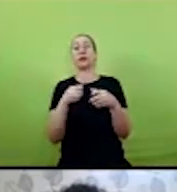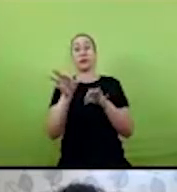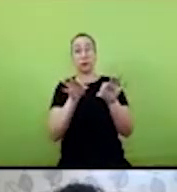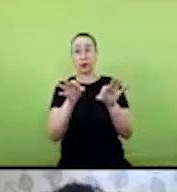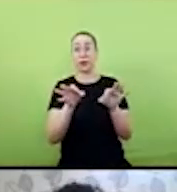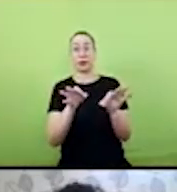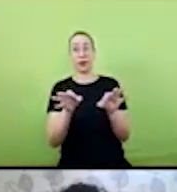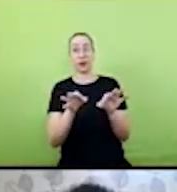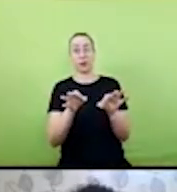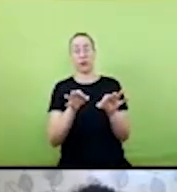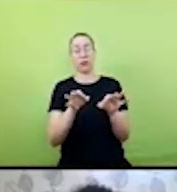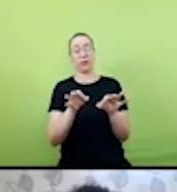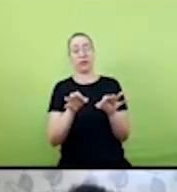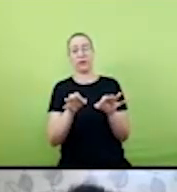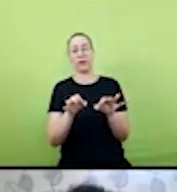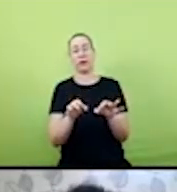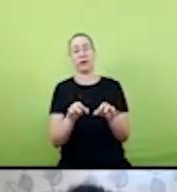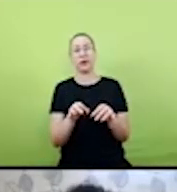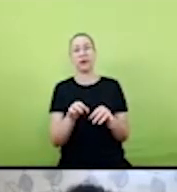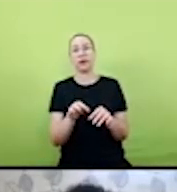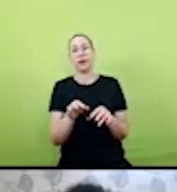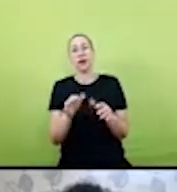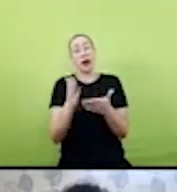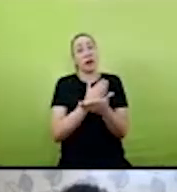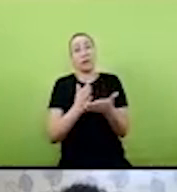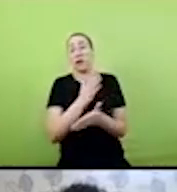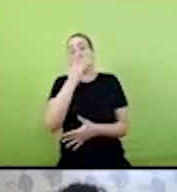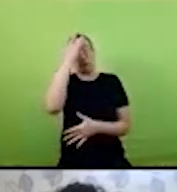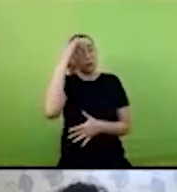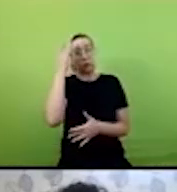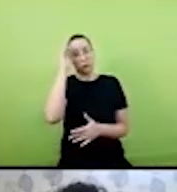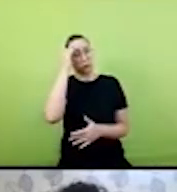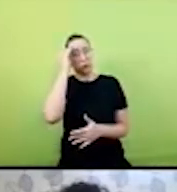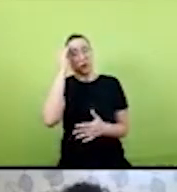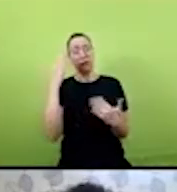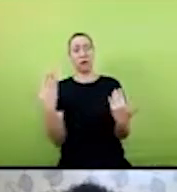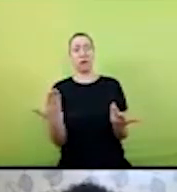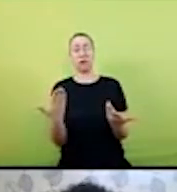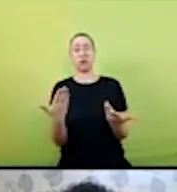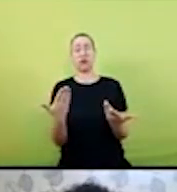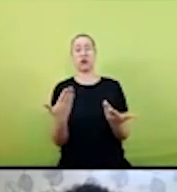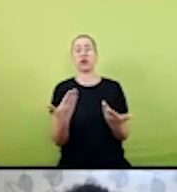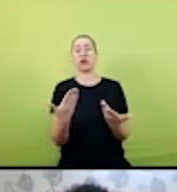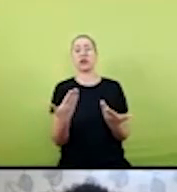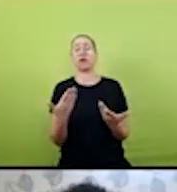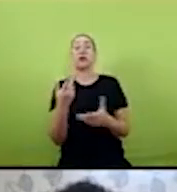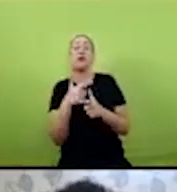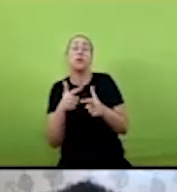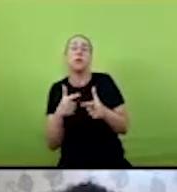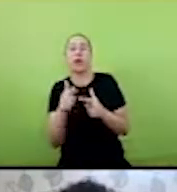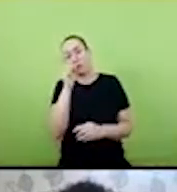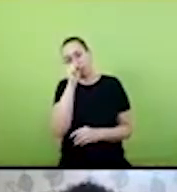para conversar com a vítima, né, compreender todos esses fatores envolvidos, então é interessante que